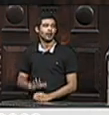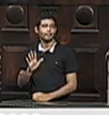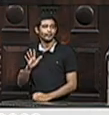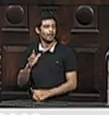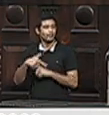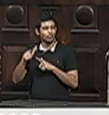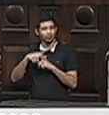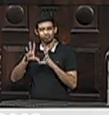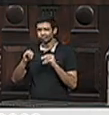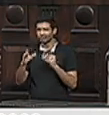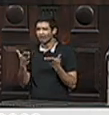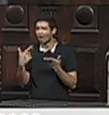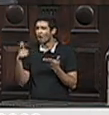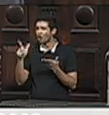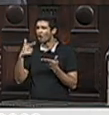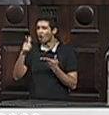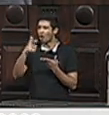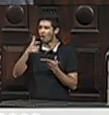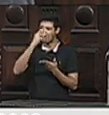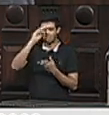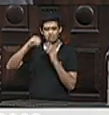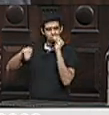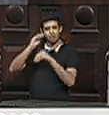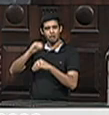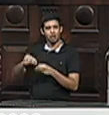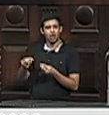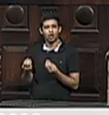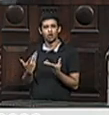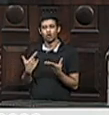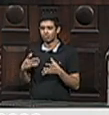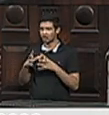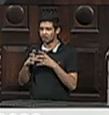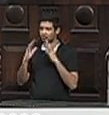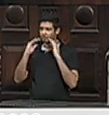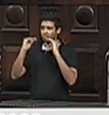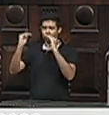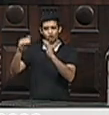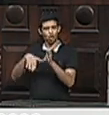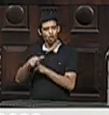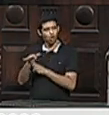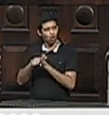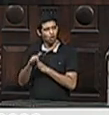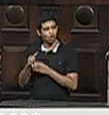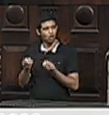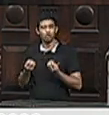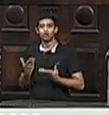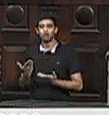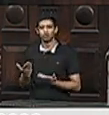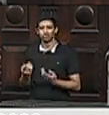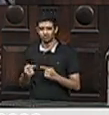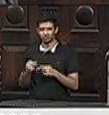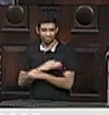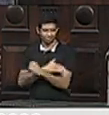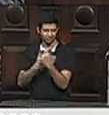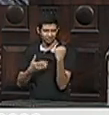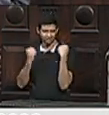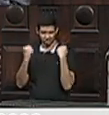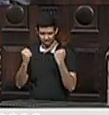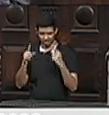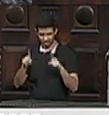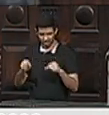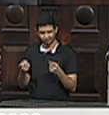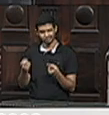de empregadores, sejam de trabalhadores, de impedir o funcionamento do Conselho, e há que haver algum tipo de penalidade, algum tipo de alteração na lei para evitar